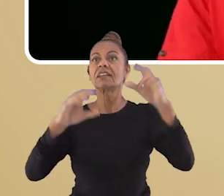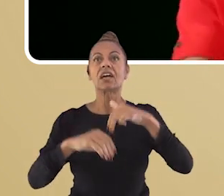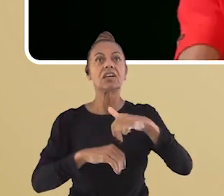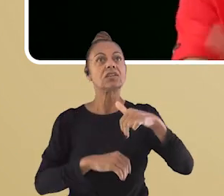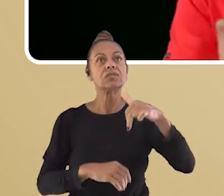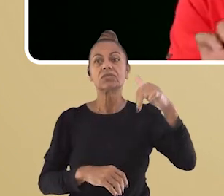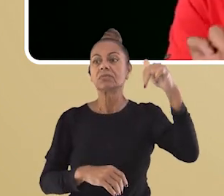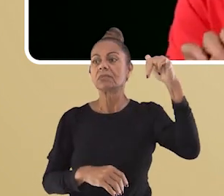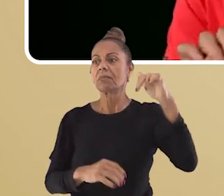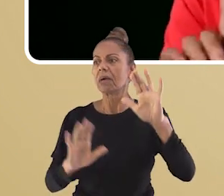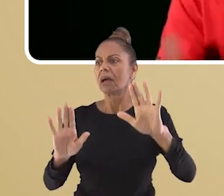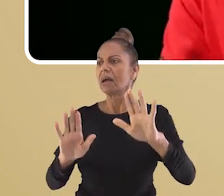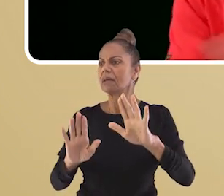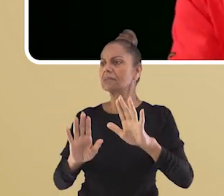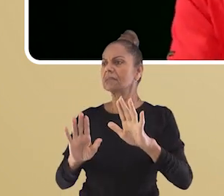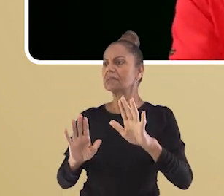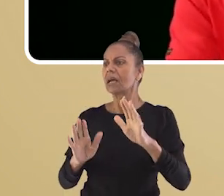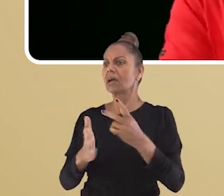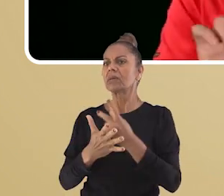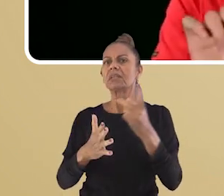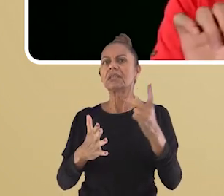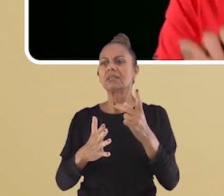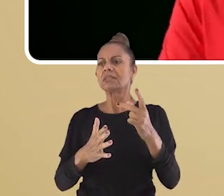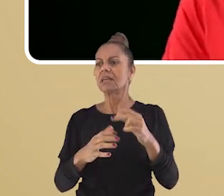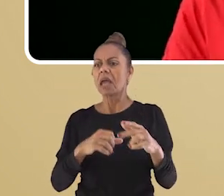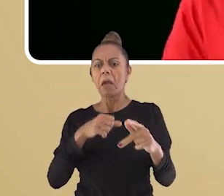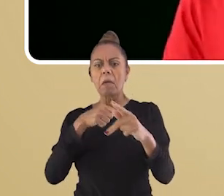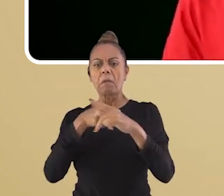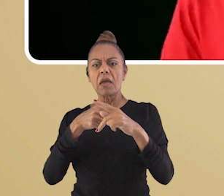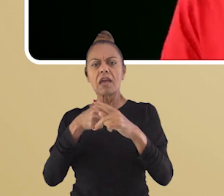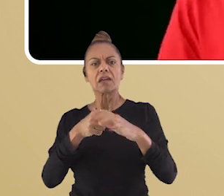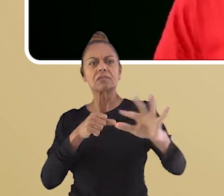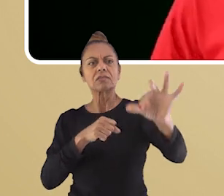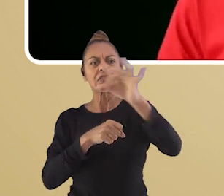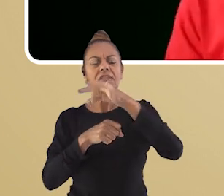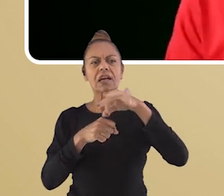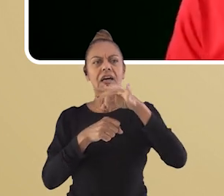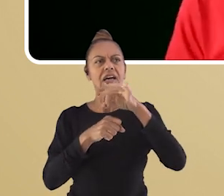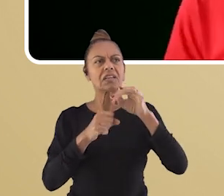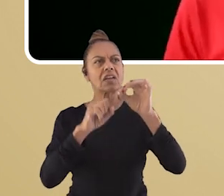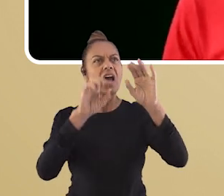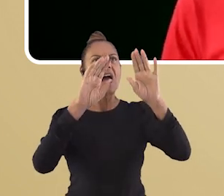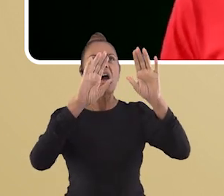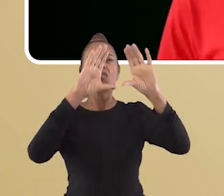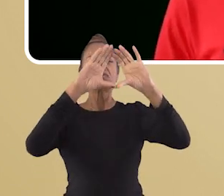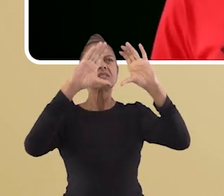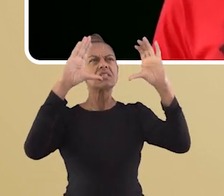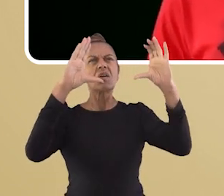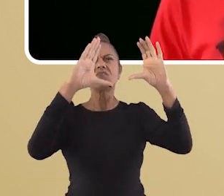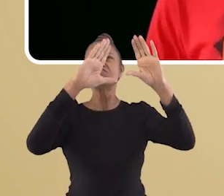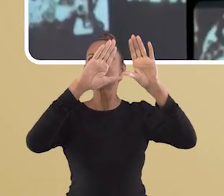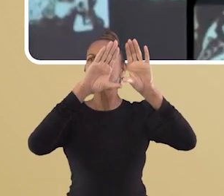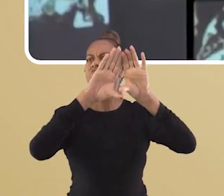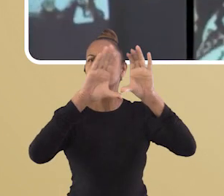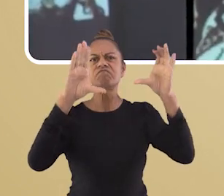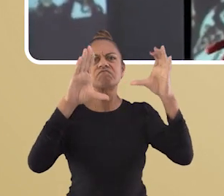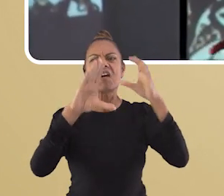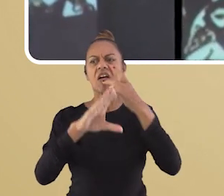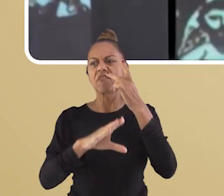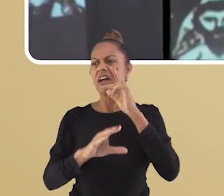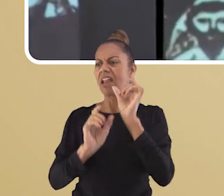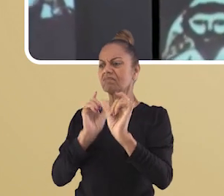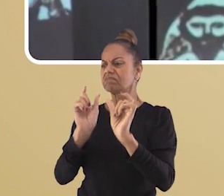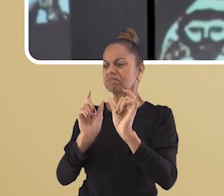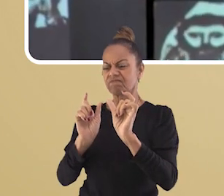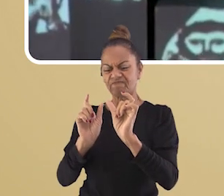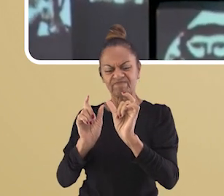subisse, mas porém acontecesse de São Pedro não abrisse as portas do céu e fosse te dizer qualquer tolice? Eita,